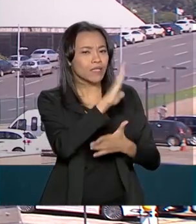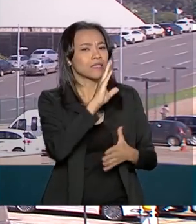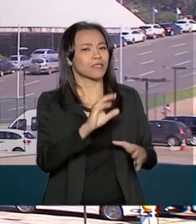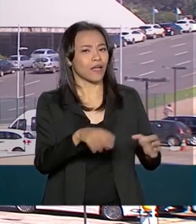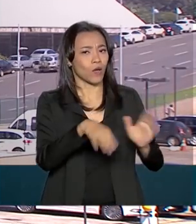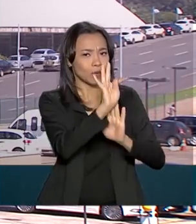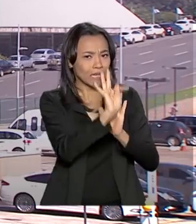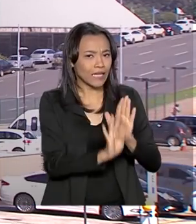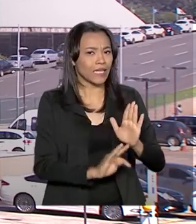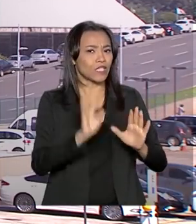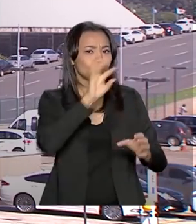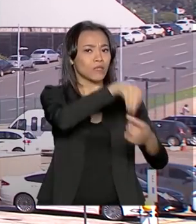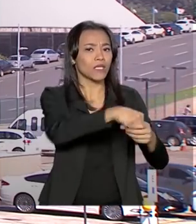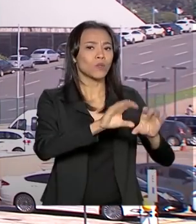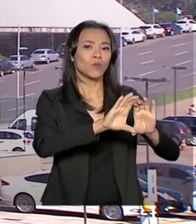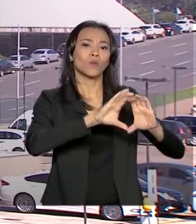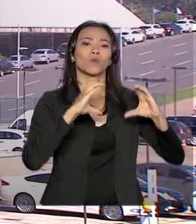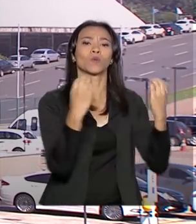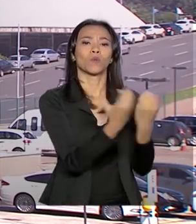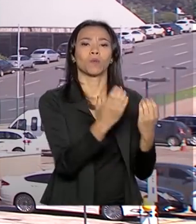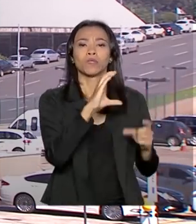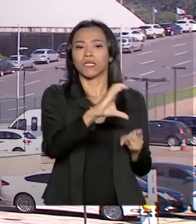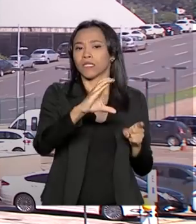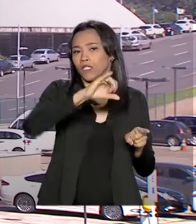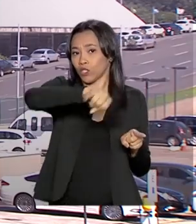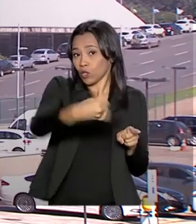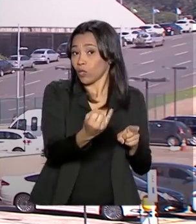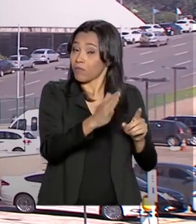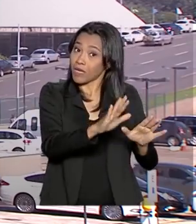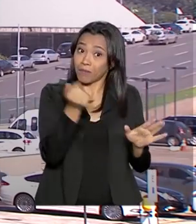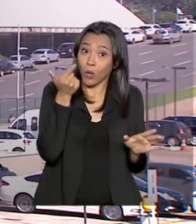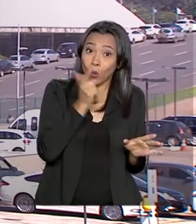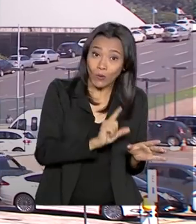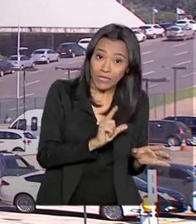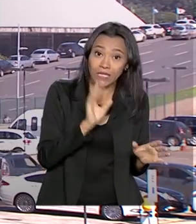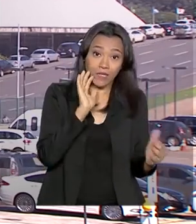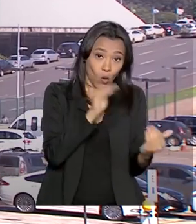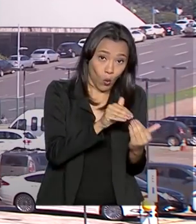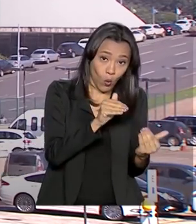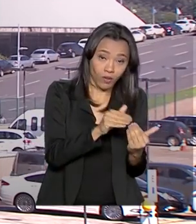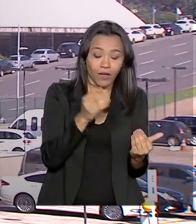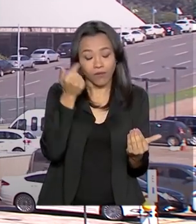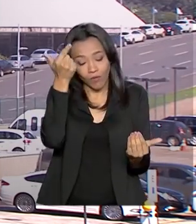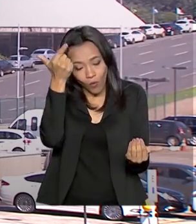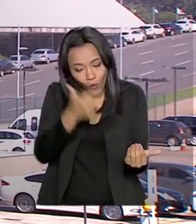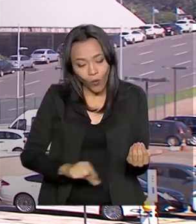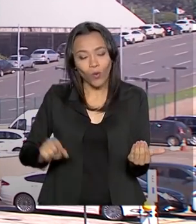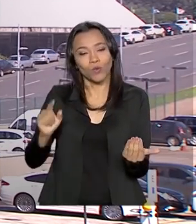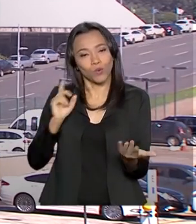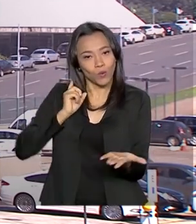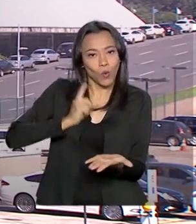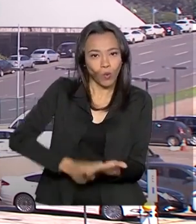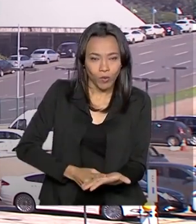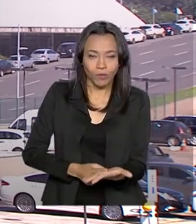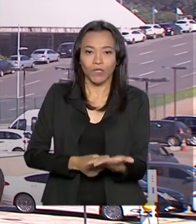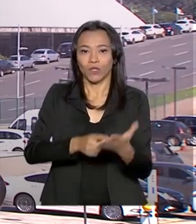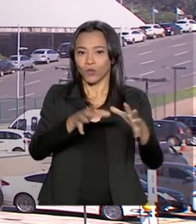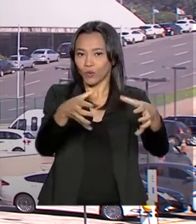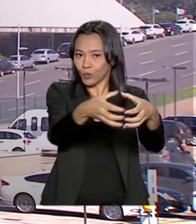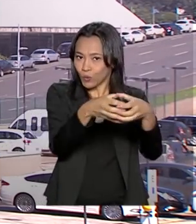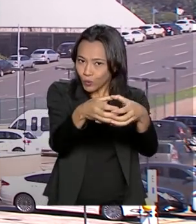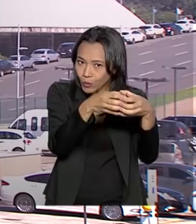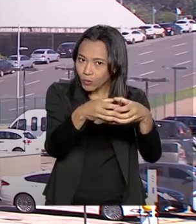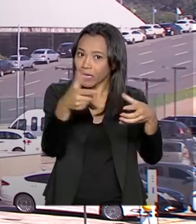texto lá na CCJ da Câmara. Mas para chegar a esse consenso foi preciso construir um novo acordo com deputados do Centrão, que